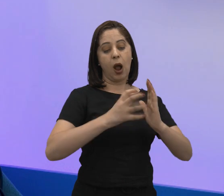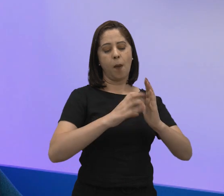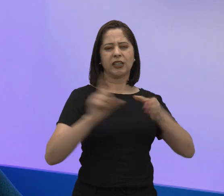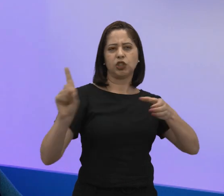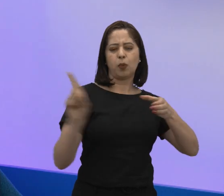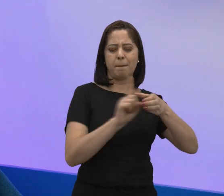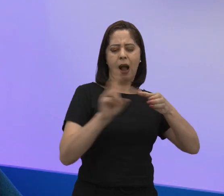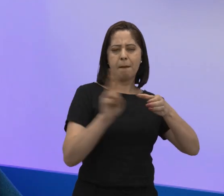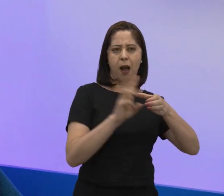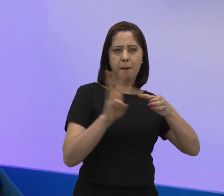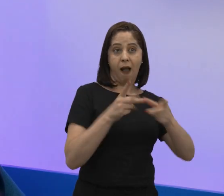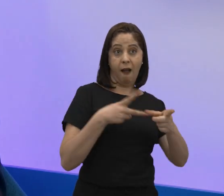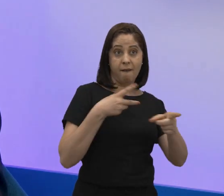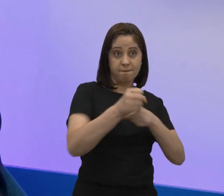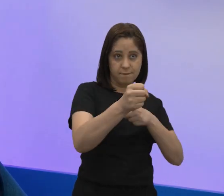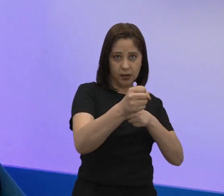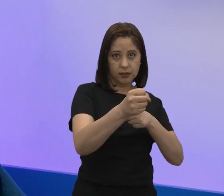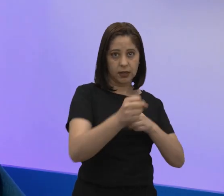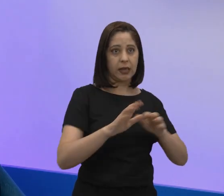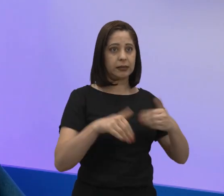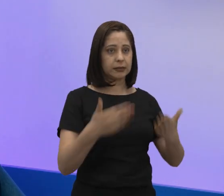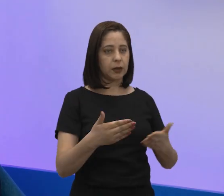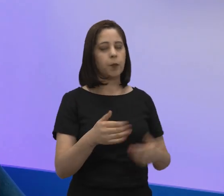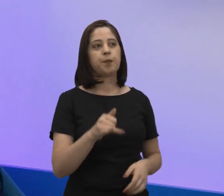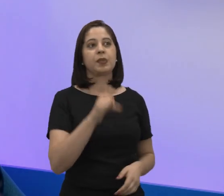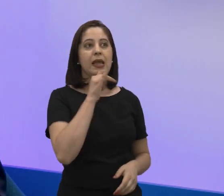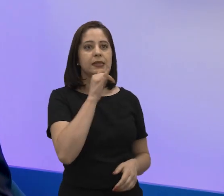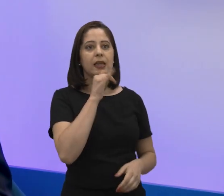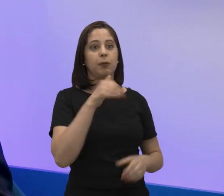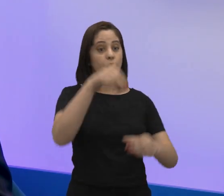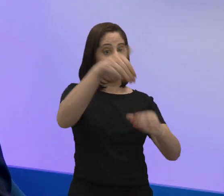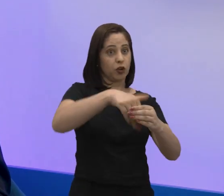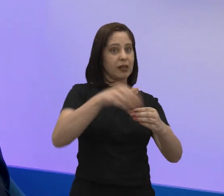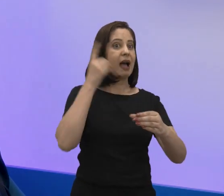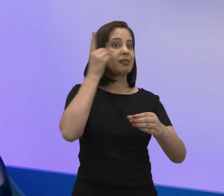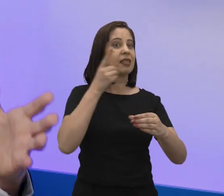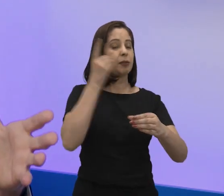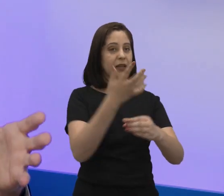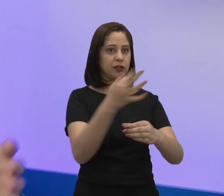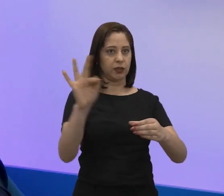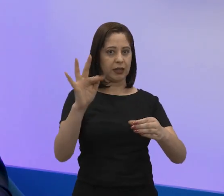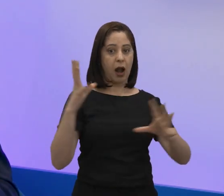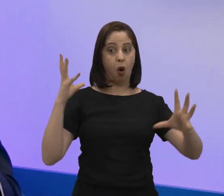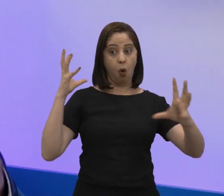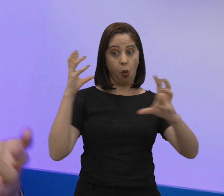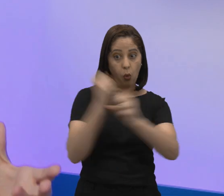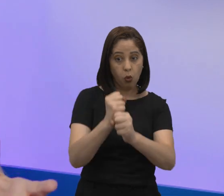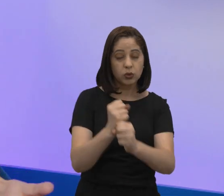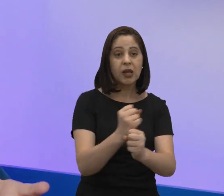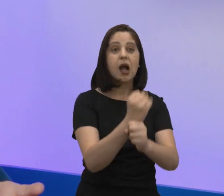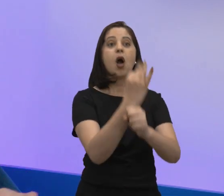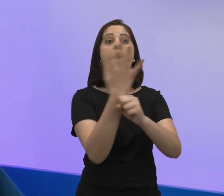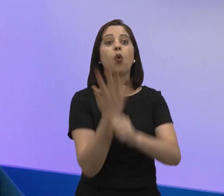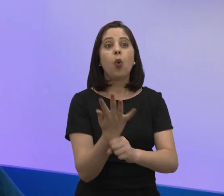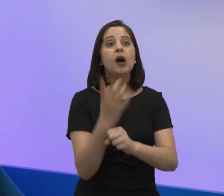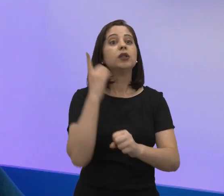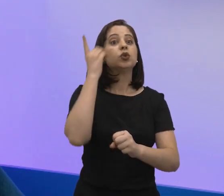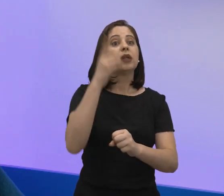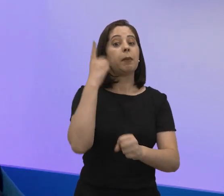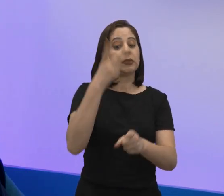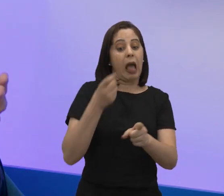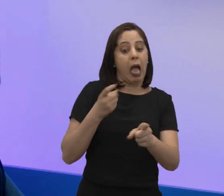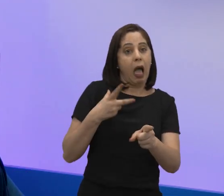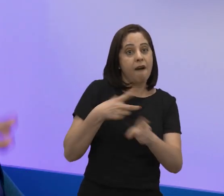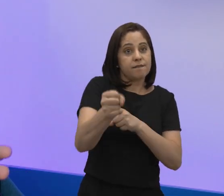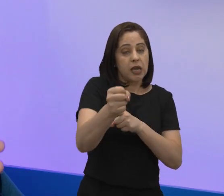a cada eleição geral. Então, toda vez que tem uma eleição para deputado federal, apura-se os votos, vê quantos deputados aquele